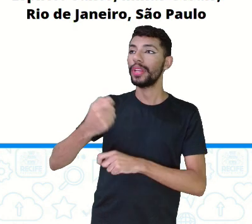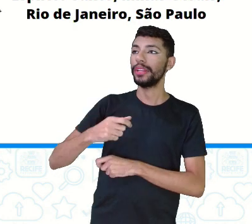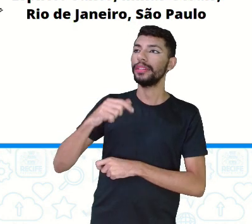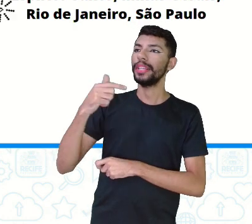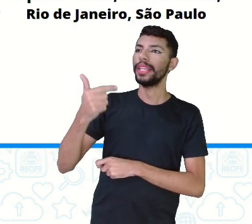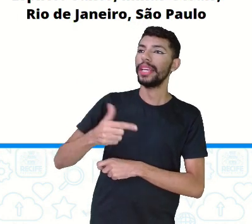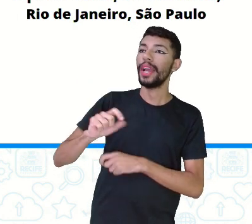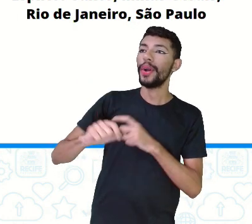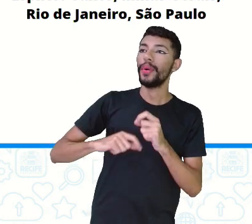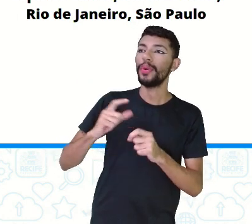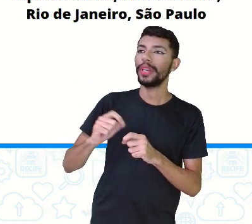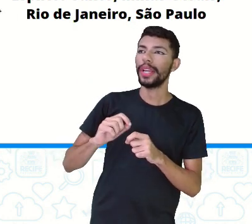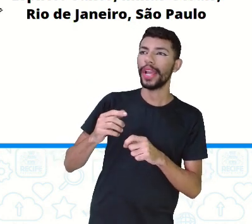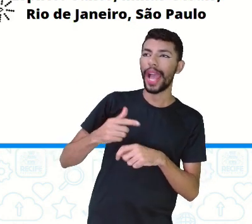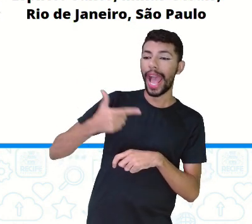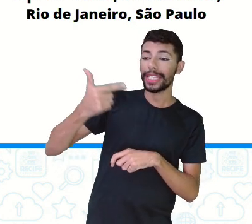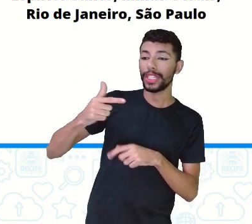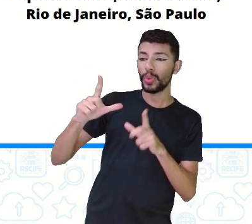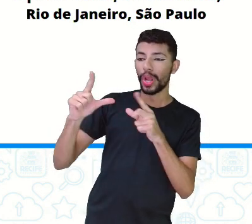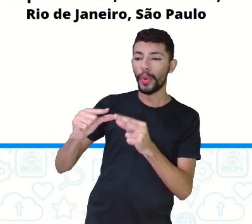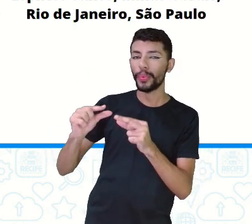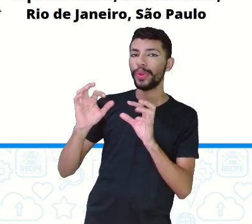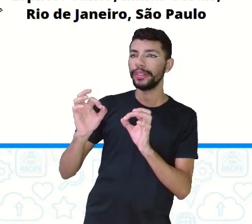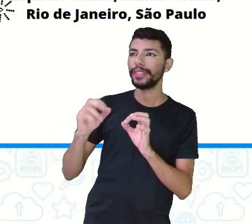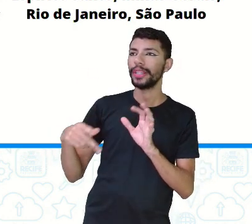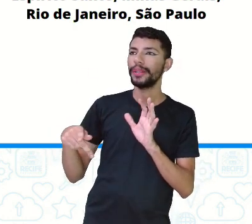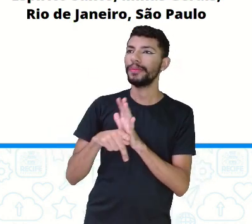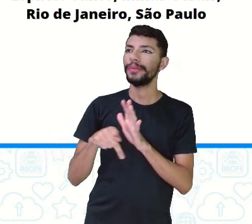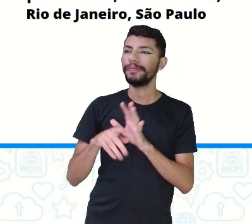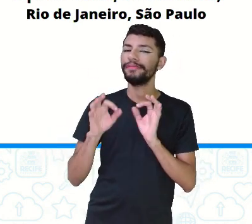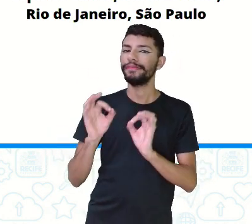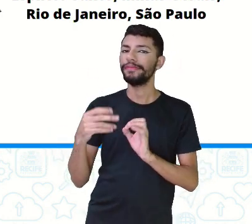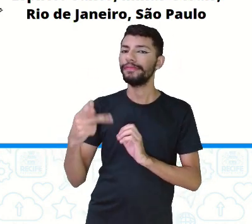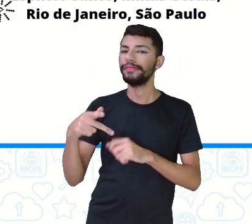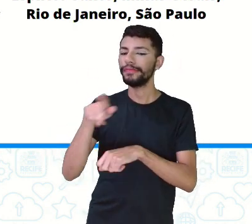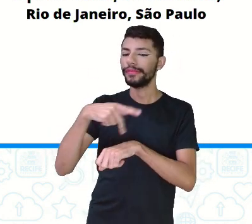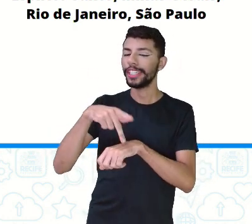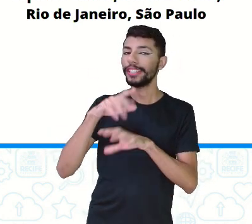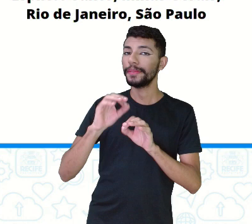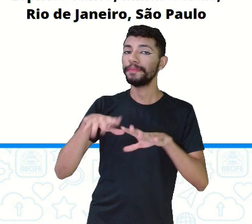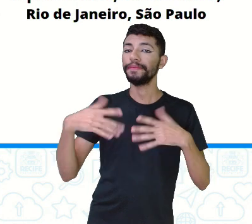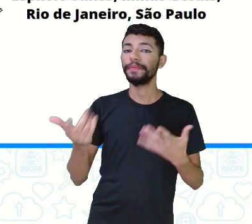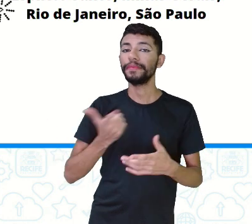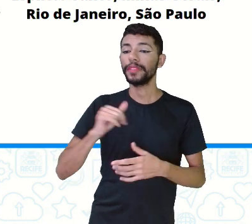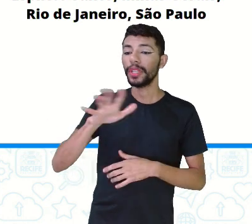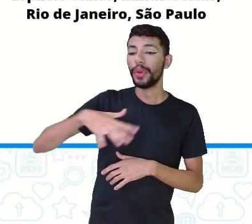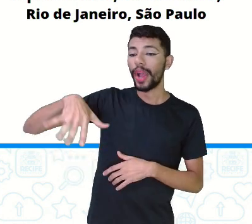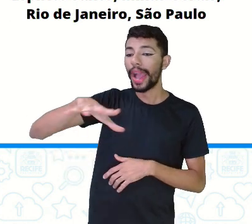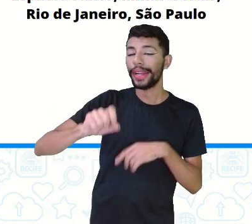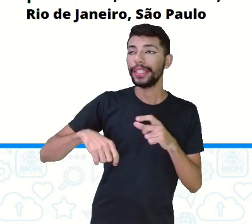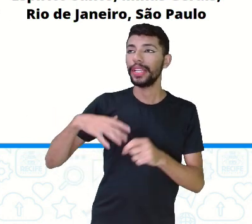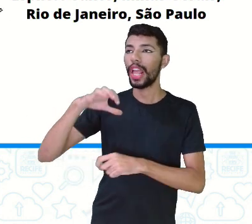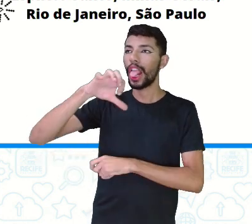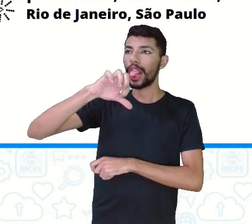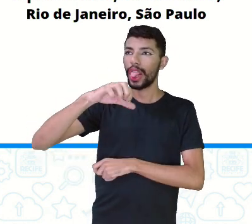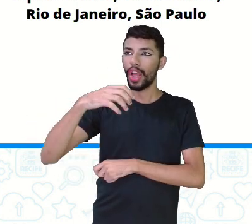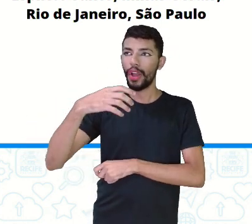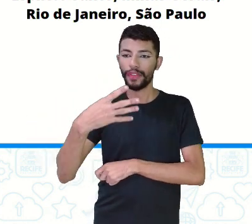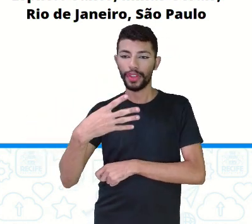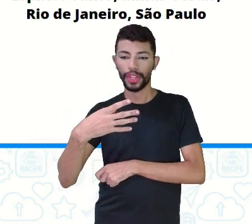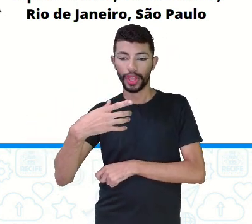menor do país, atrás apenas da região Sul. Abrange uma área de aproximadamente